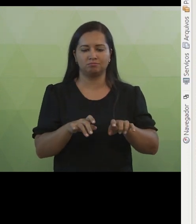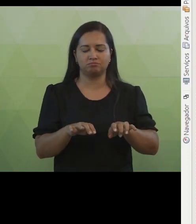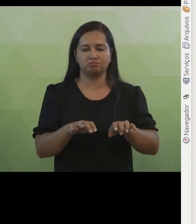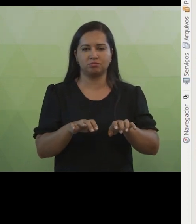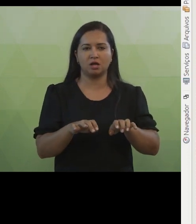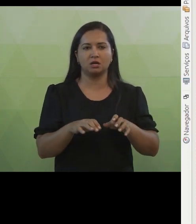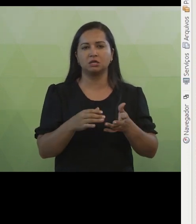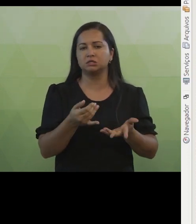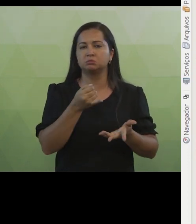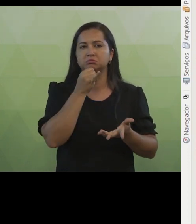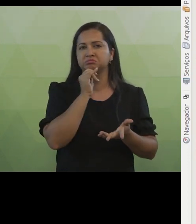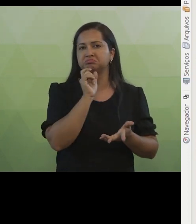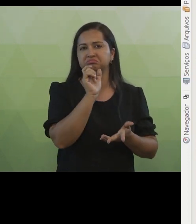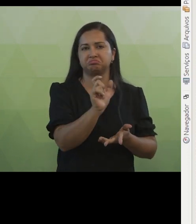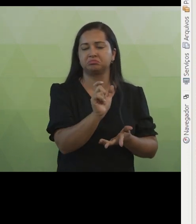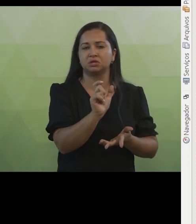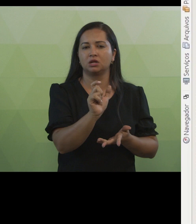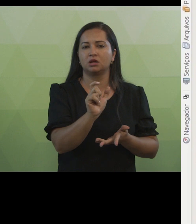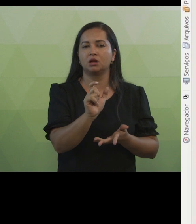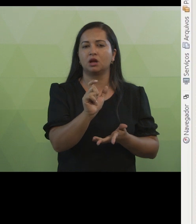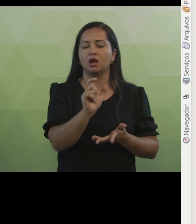um inteiro ou informar um caractere.